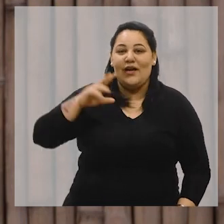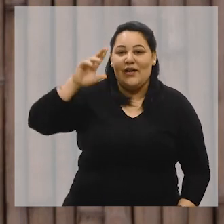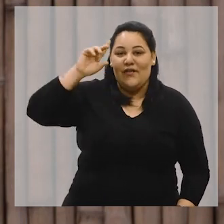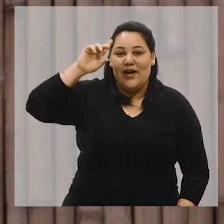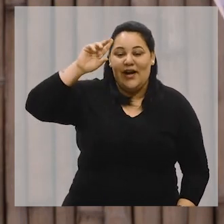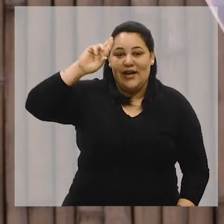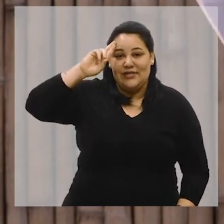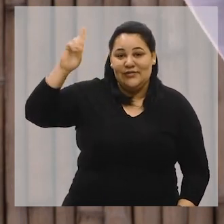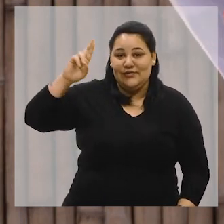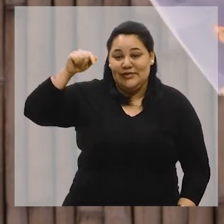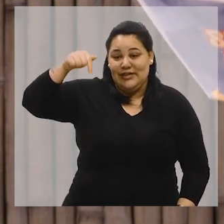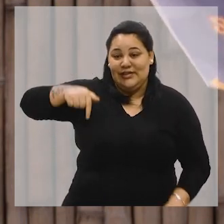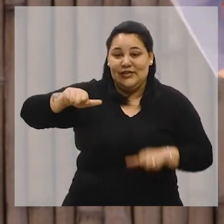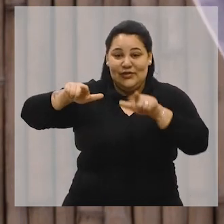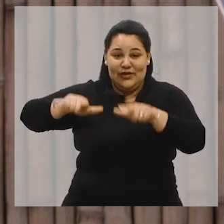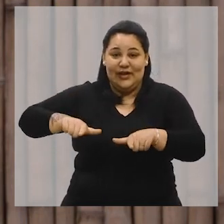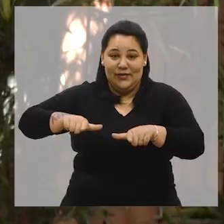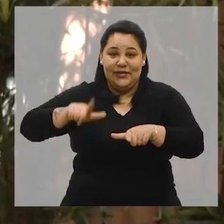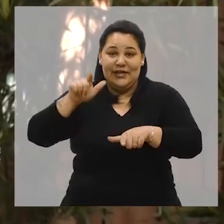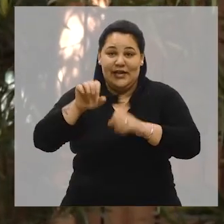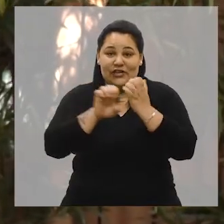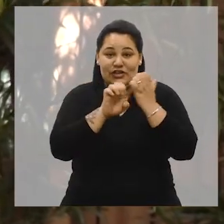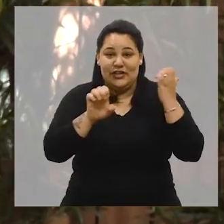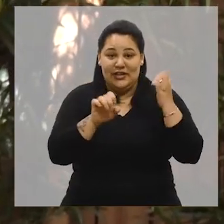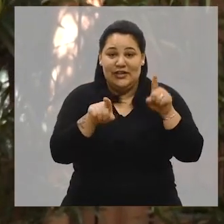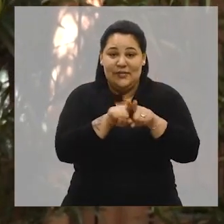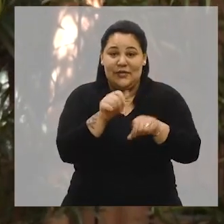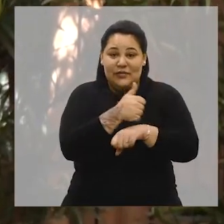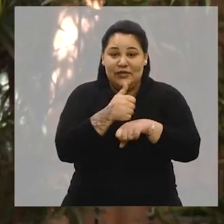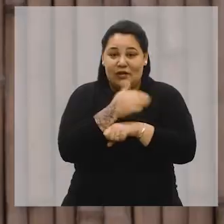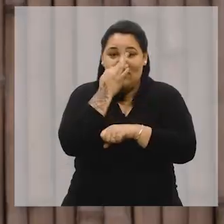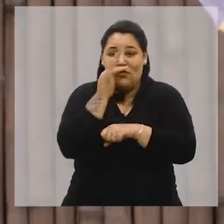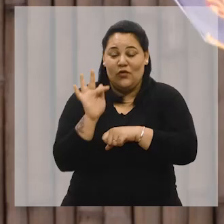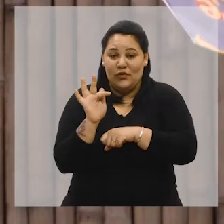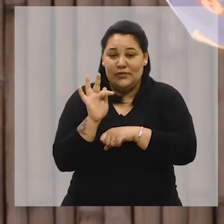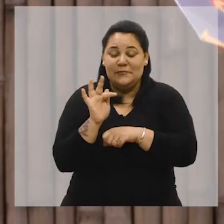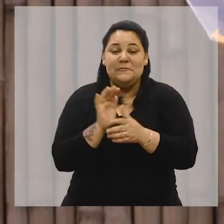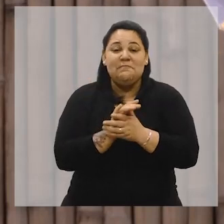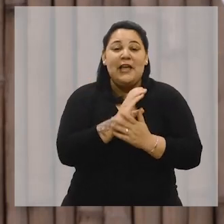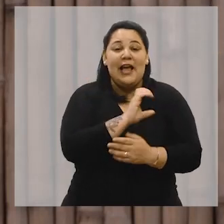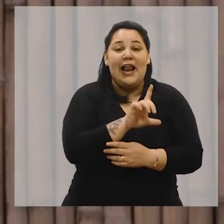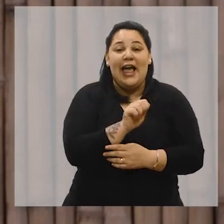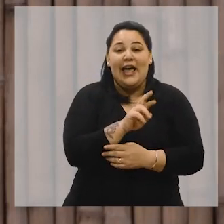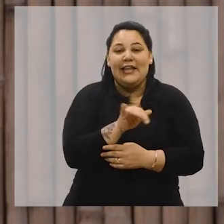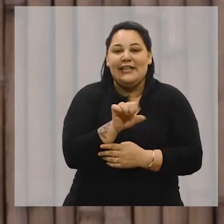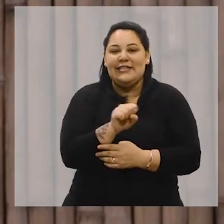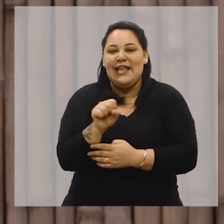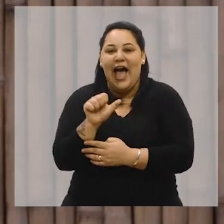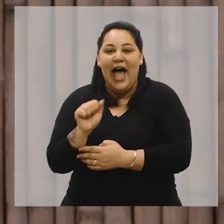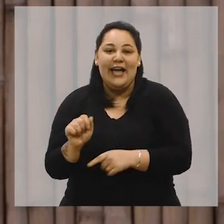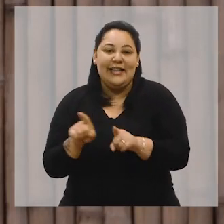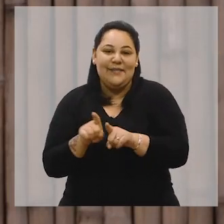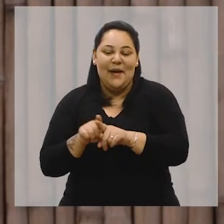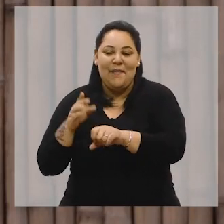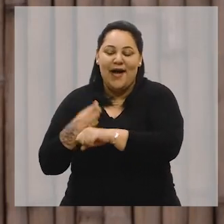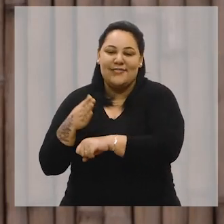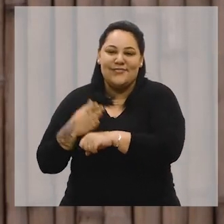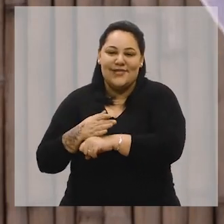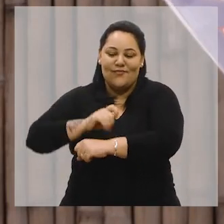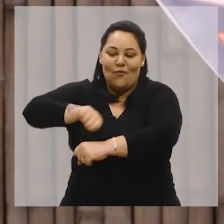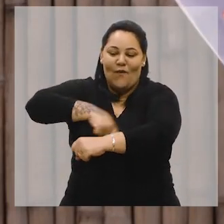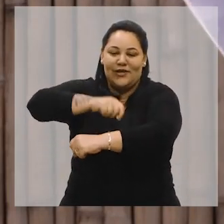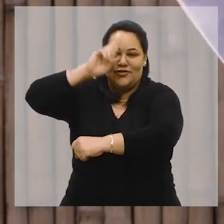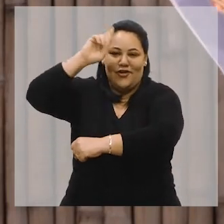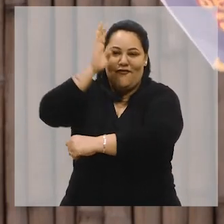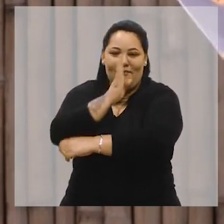é engenheira civil e florista, Clarissa Fuchs, e a participante do MasterChef Brasil 2024, que é aqui da